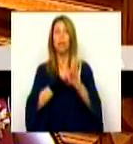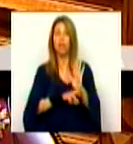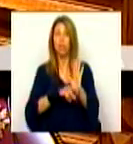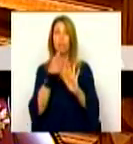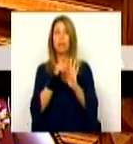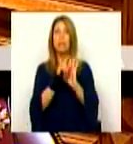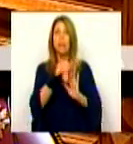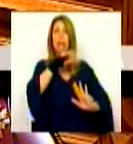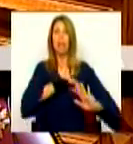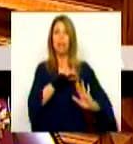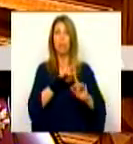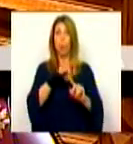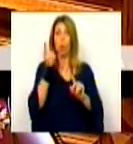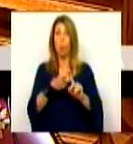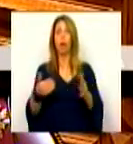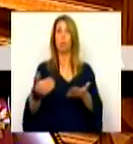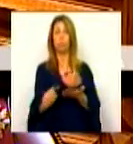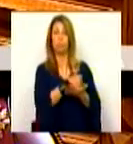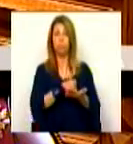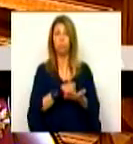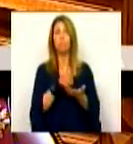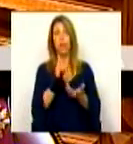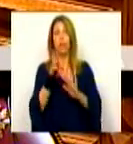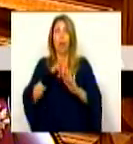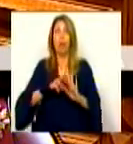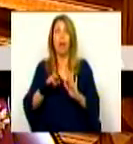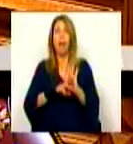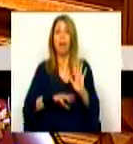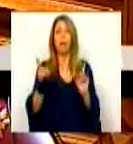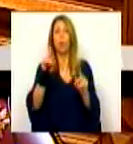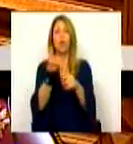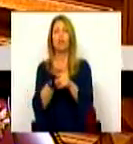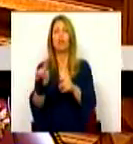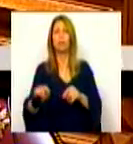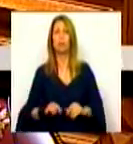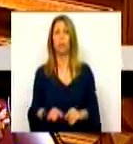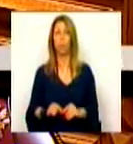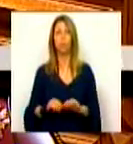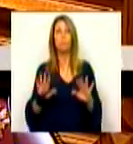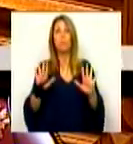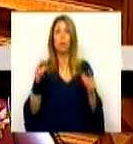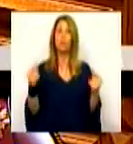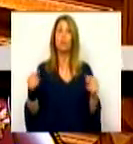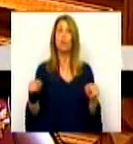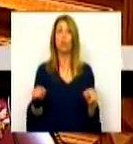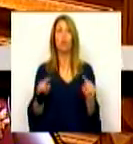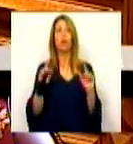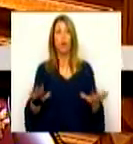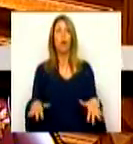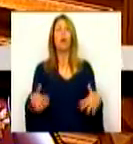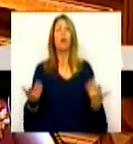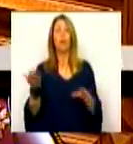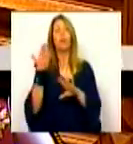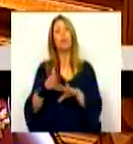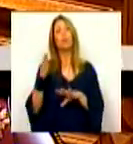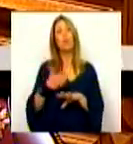rendimentos auferidos anualmente é, aliás, a regra e não a exceção. Mas apenas podem ser